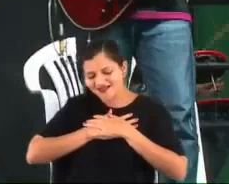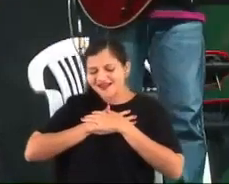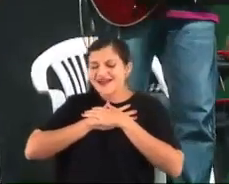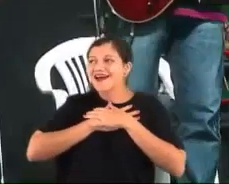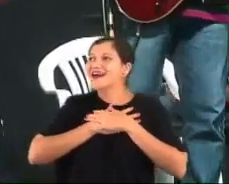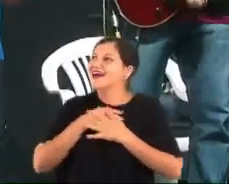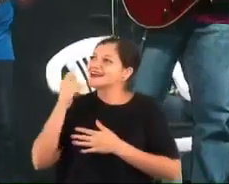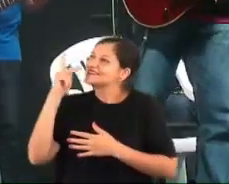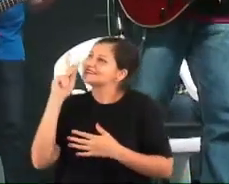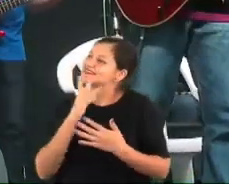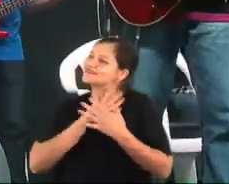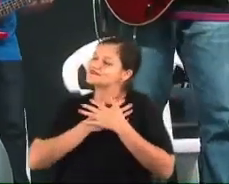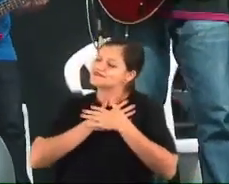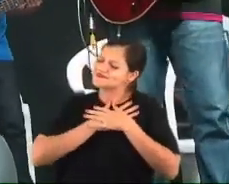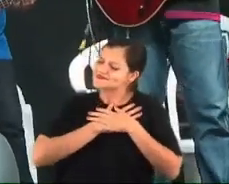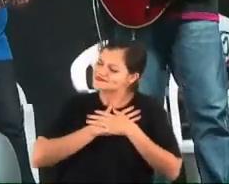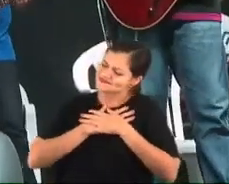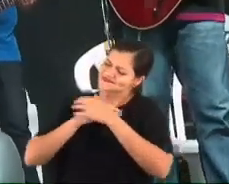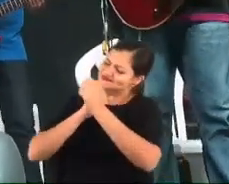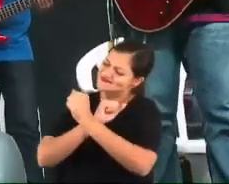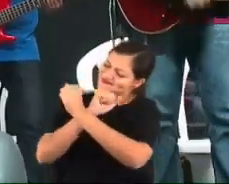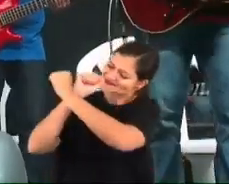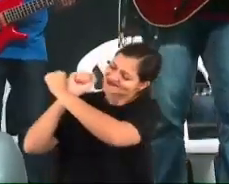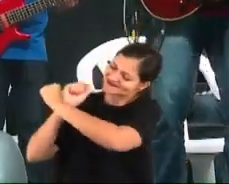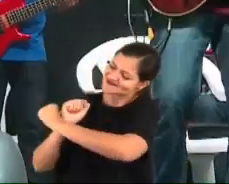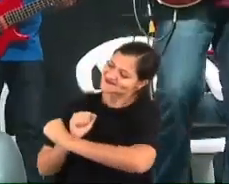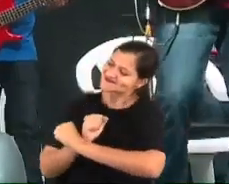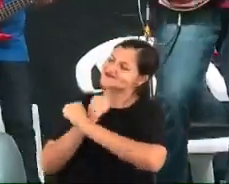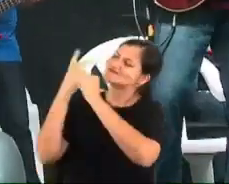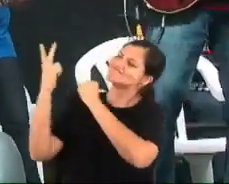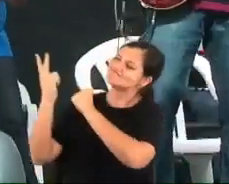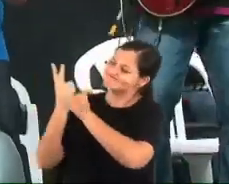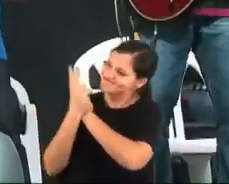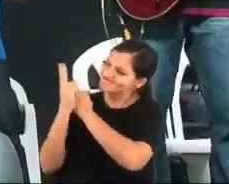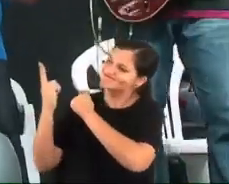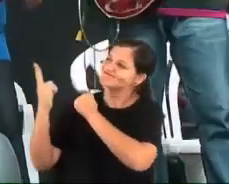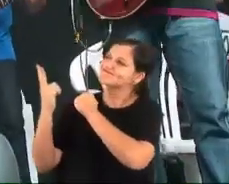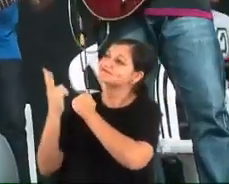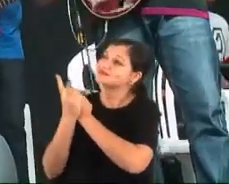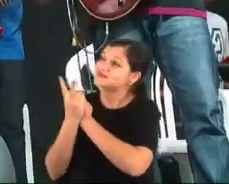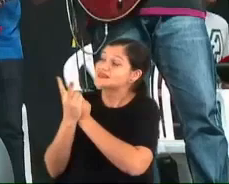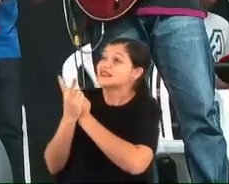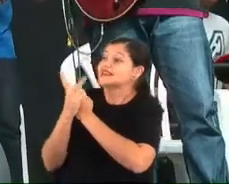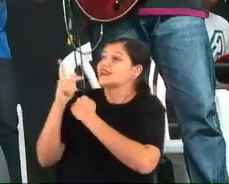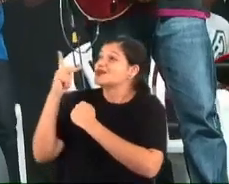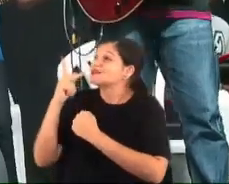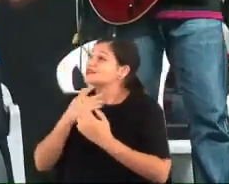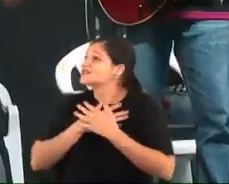Thank you.